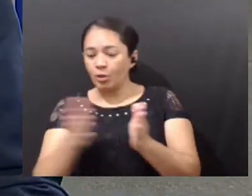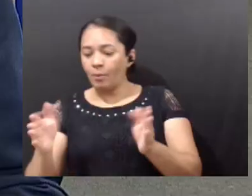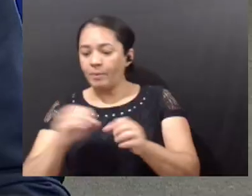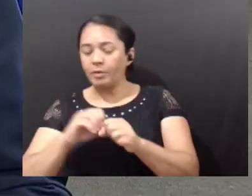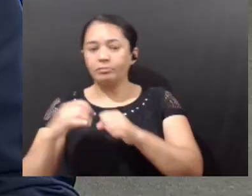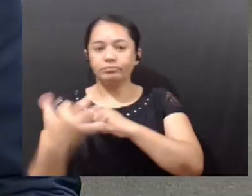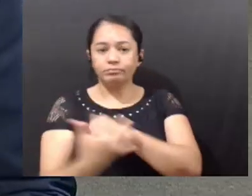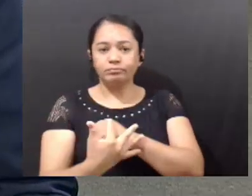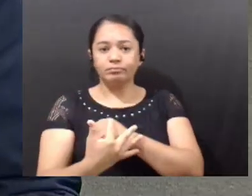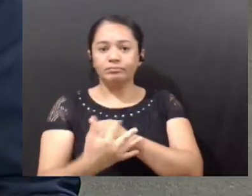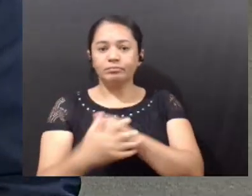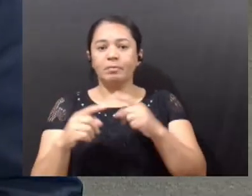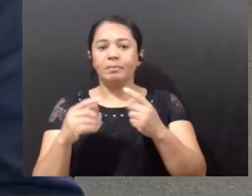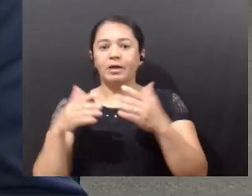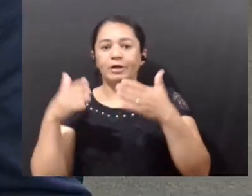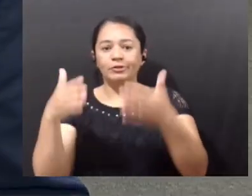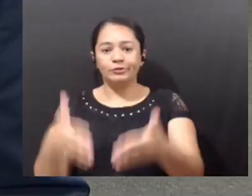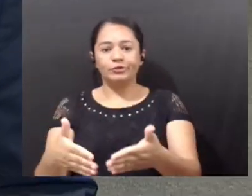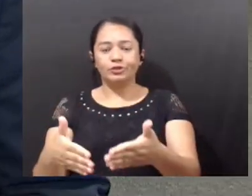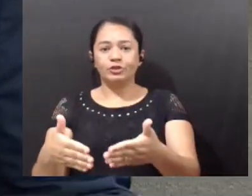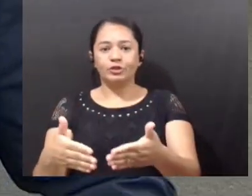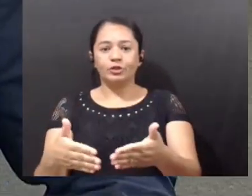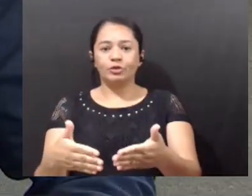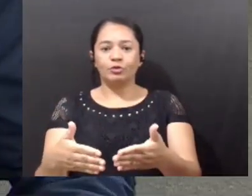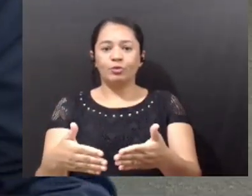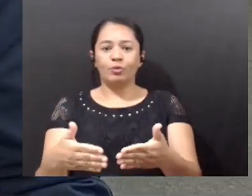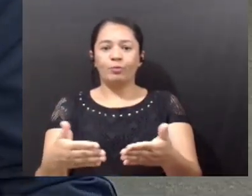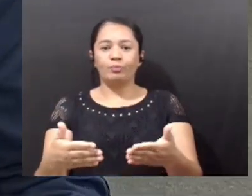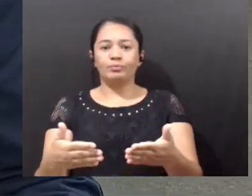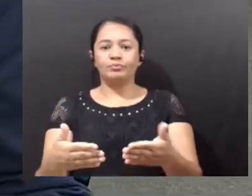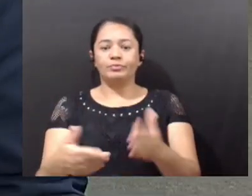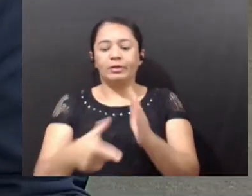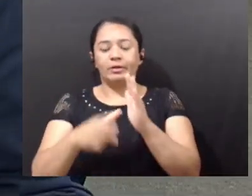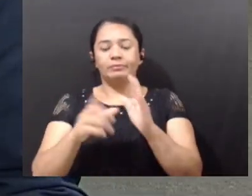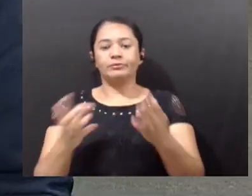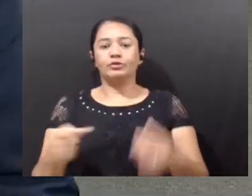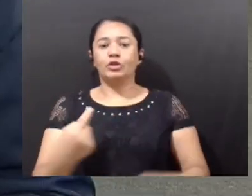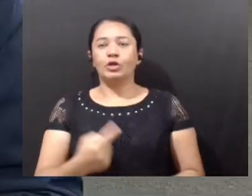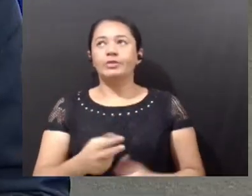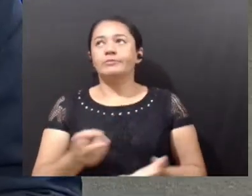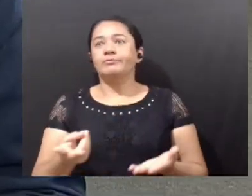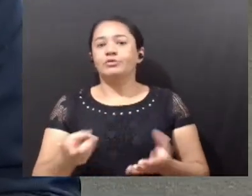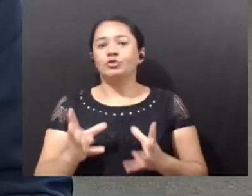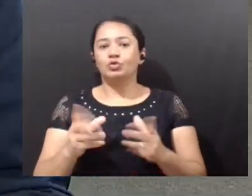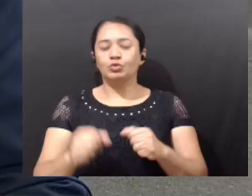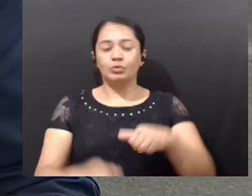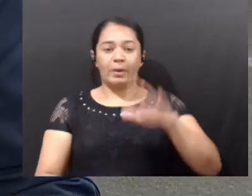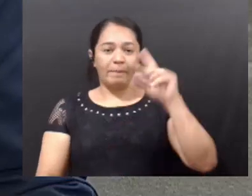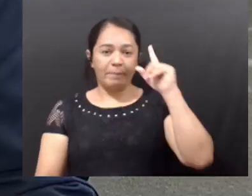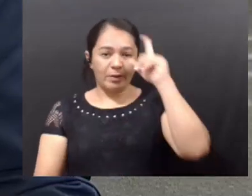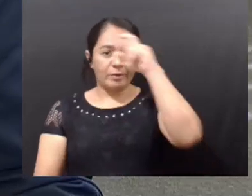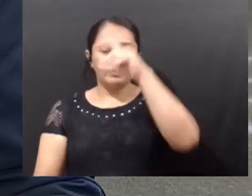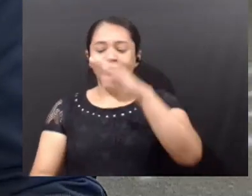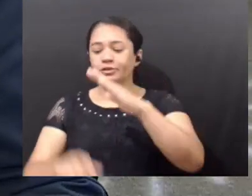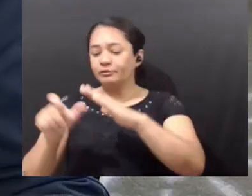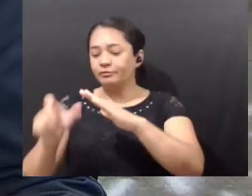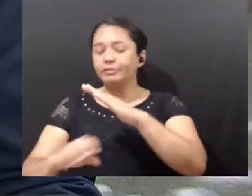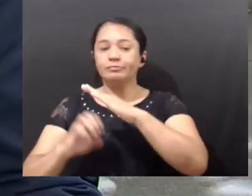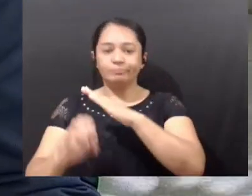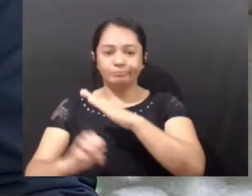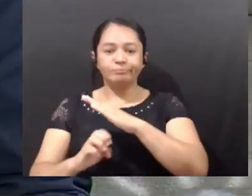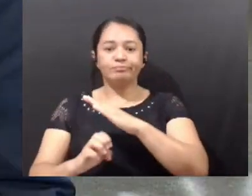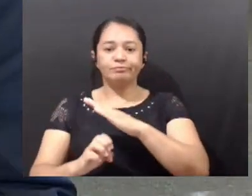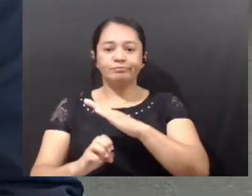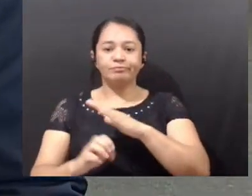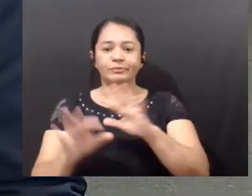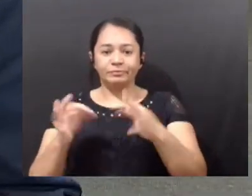no patamar pré-pandêmico, né? A gente ainda, tudo é mais difícil para o pequeno empreendedor e ainda esse setor ainda não